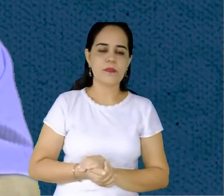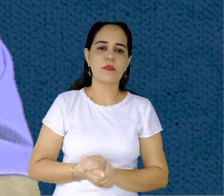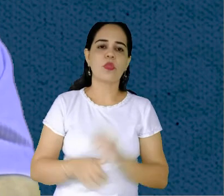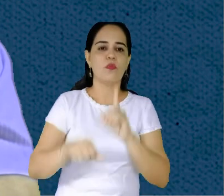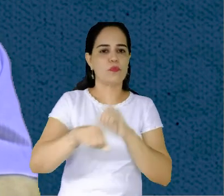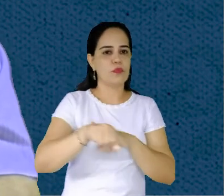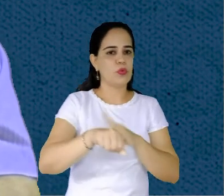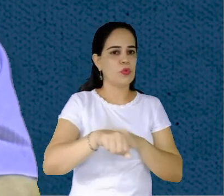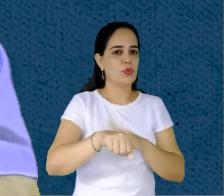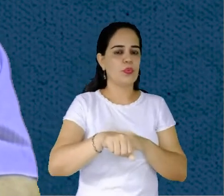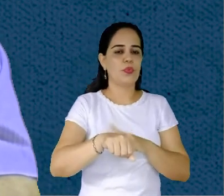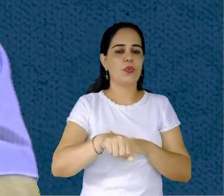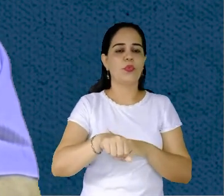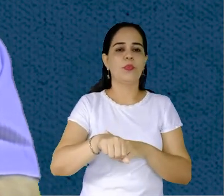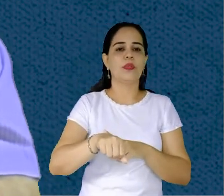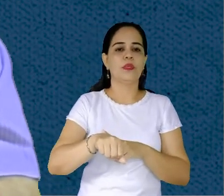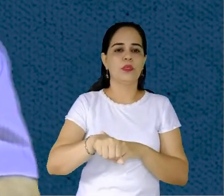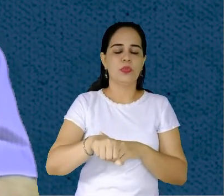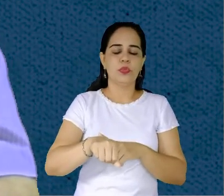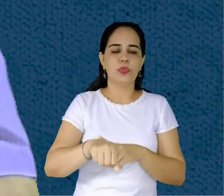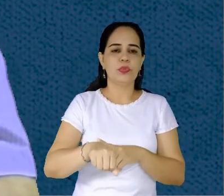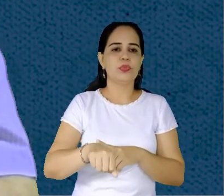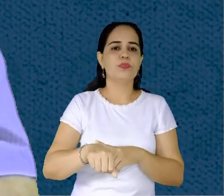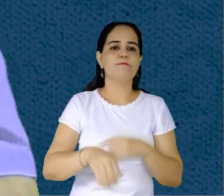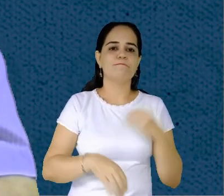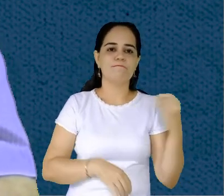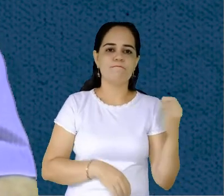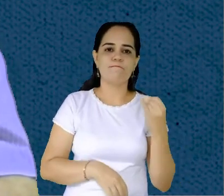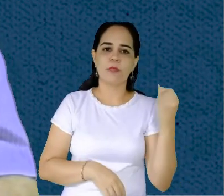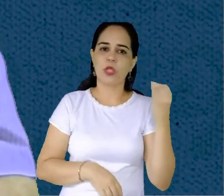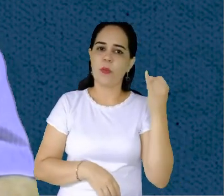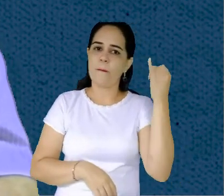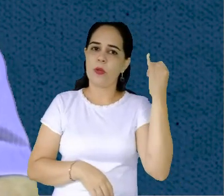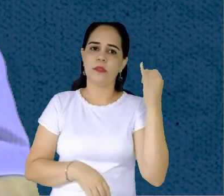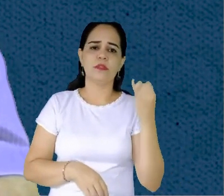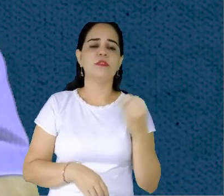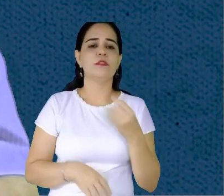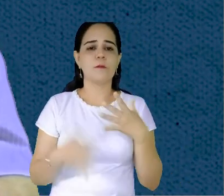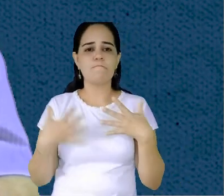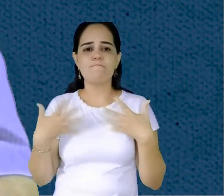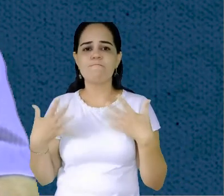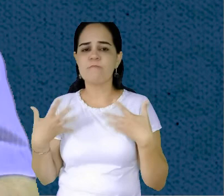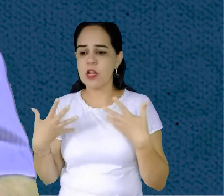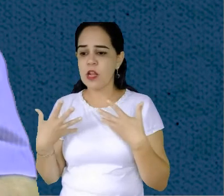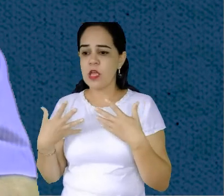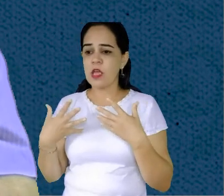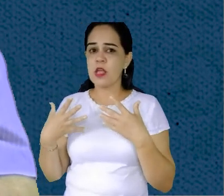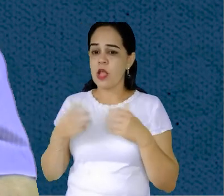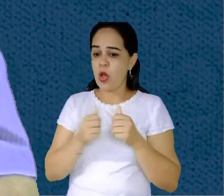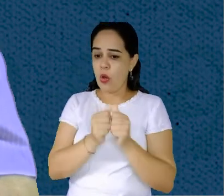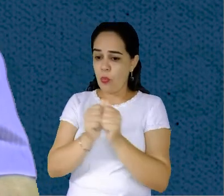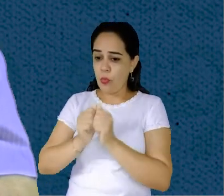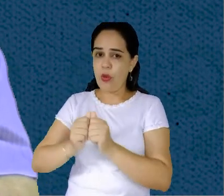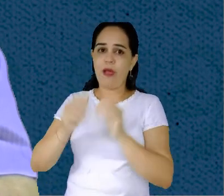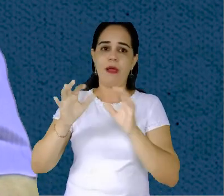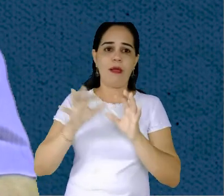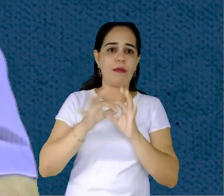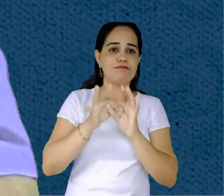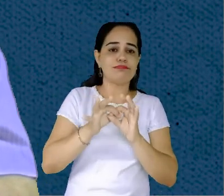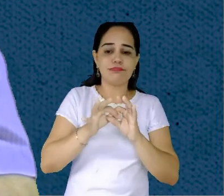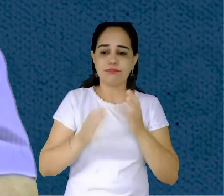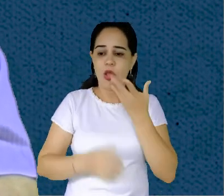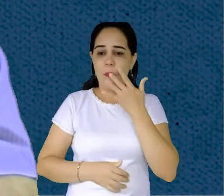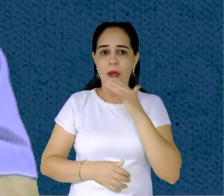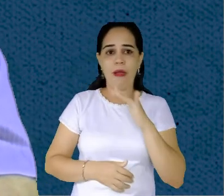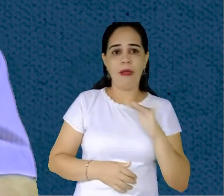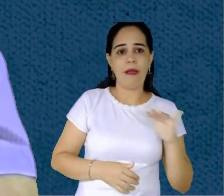momento de alegria. Foi um momento de alegria ao ver tantas crianças e ao sentirmos que nossas crianças